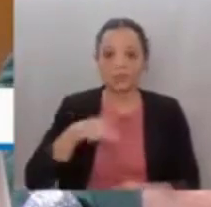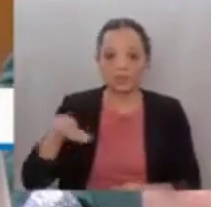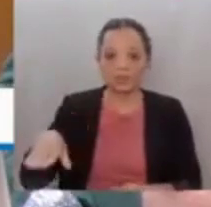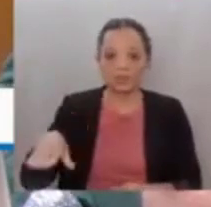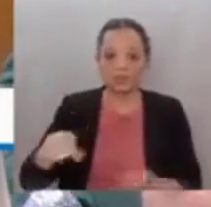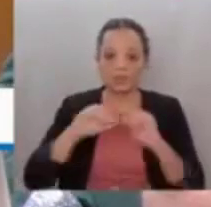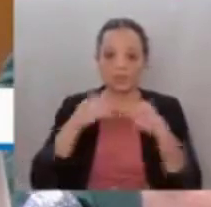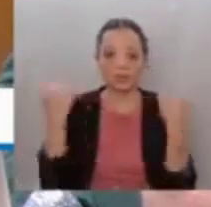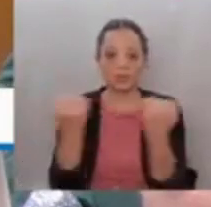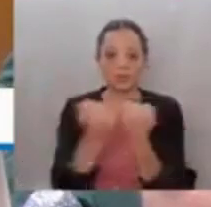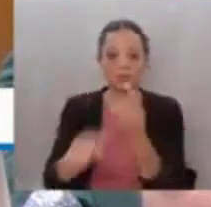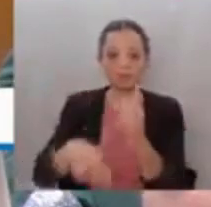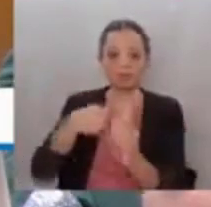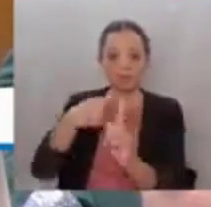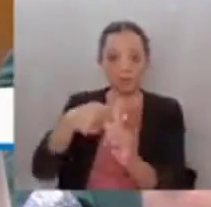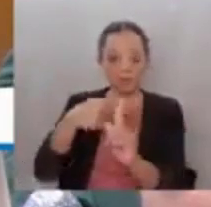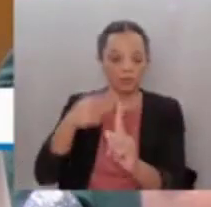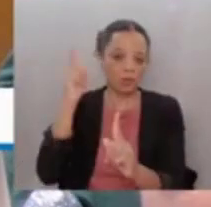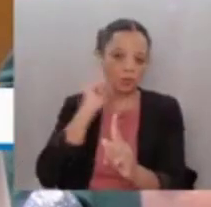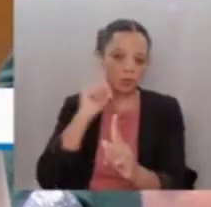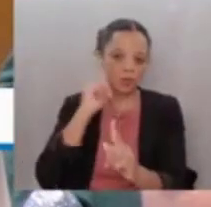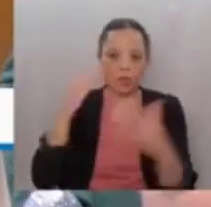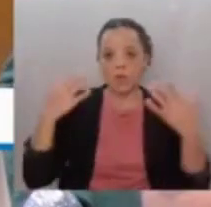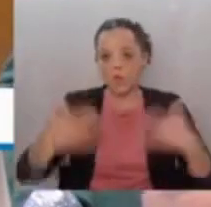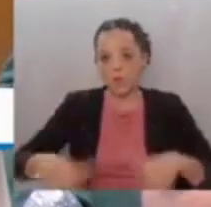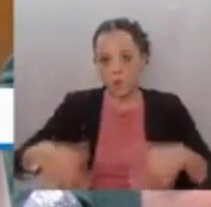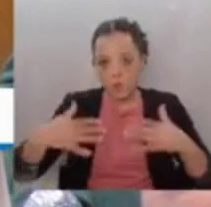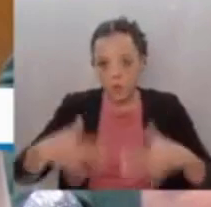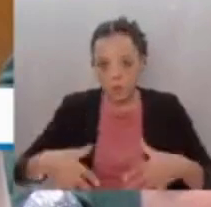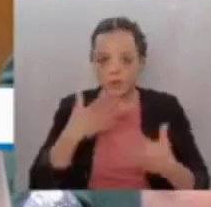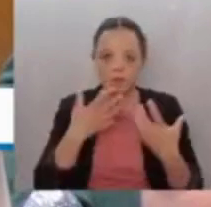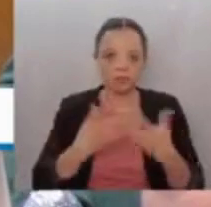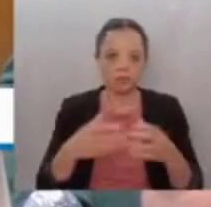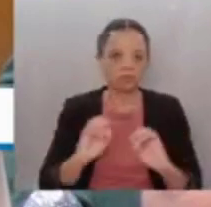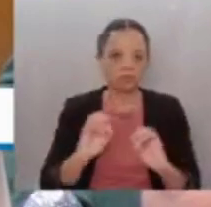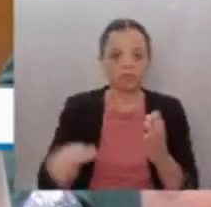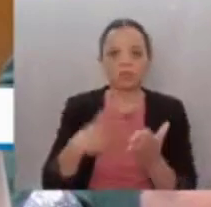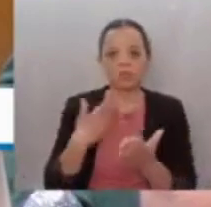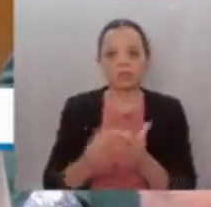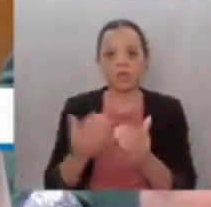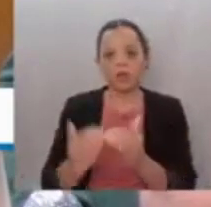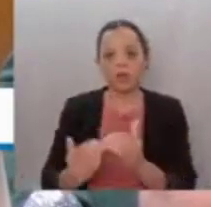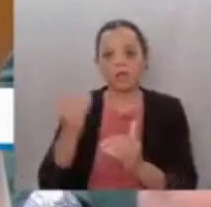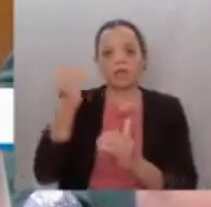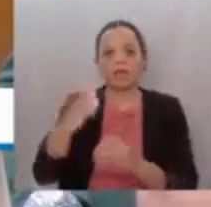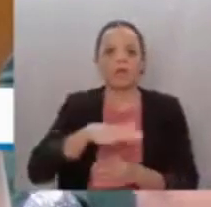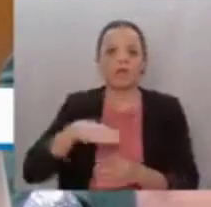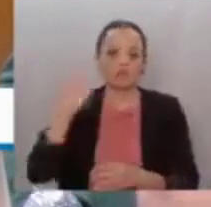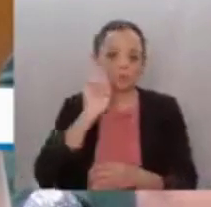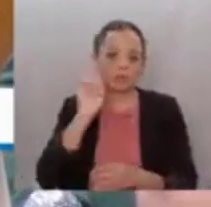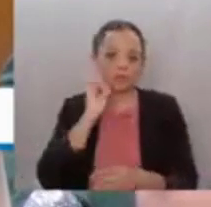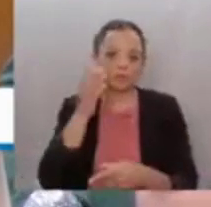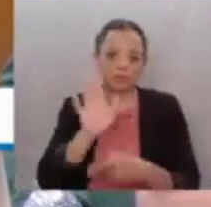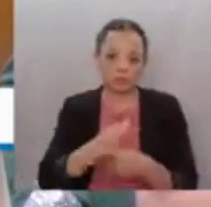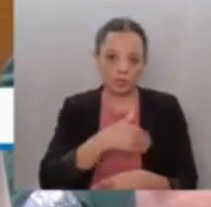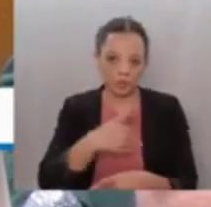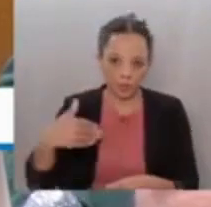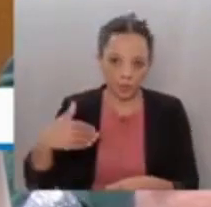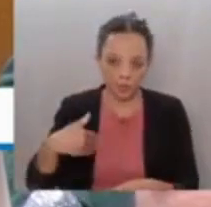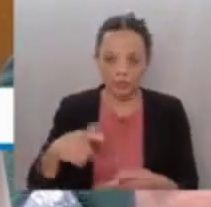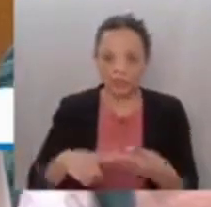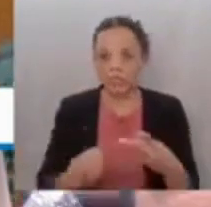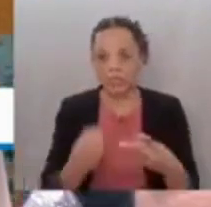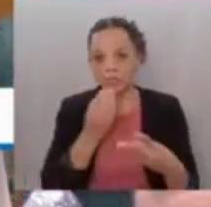é inquestionável. Possibilita avanços em áreas tão importantes como a da saúde, da alimentação, das